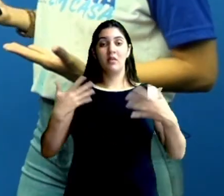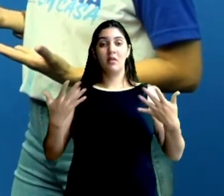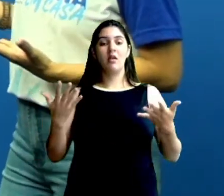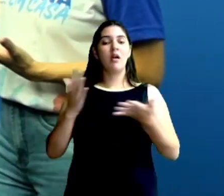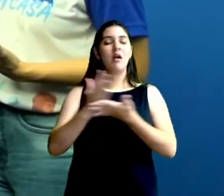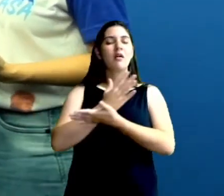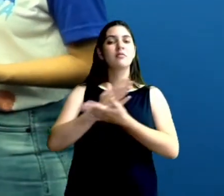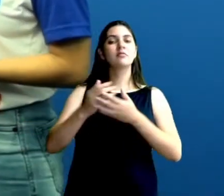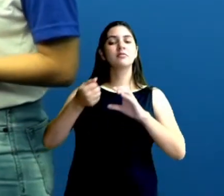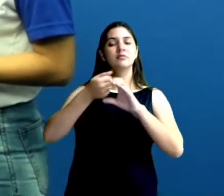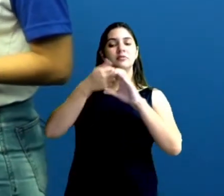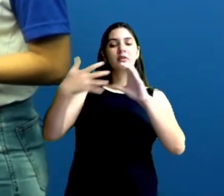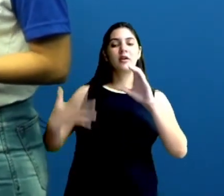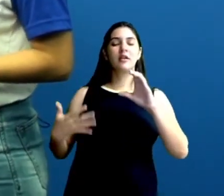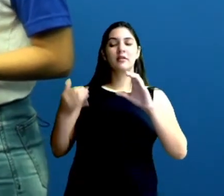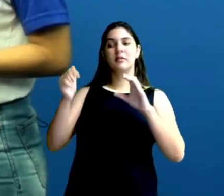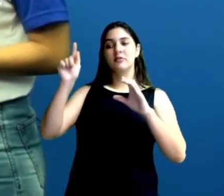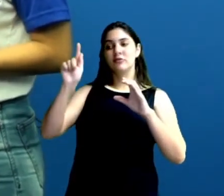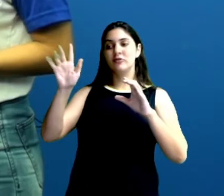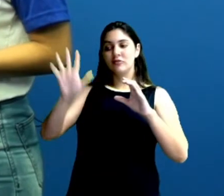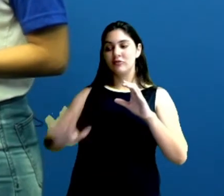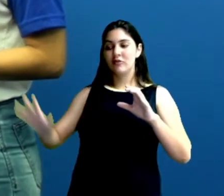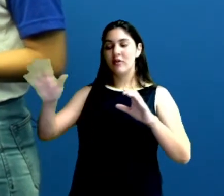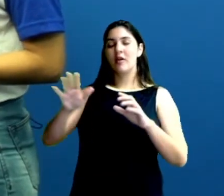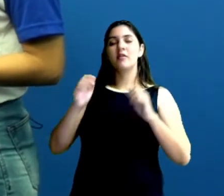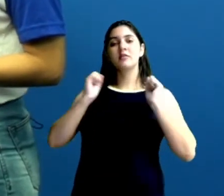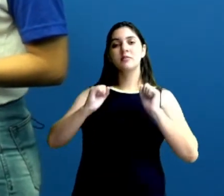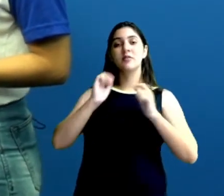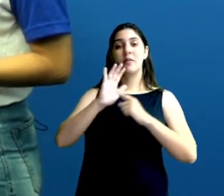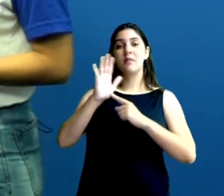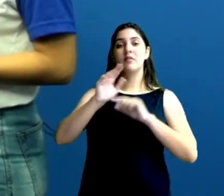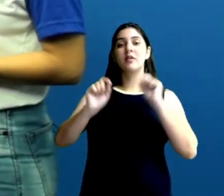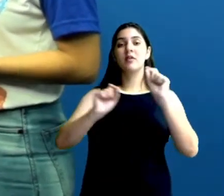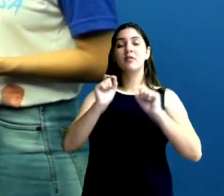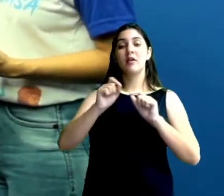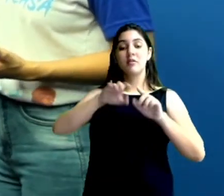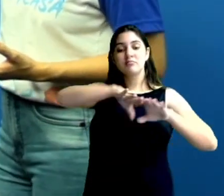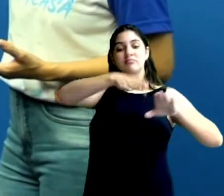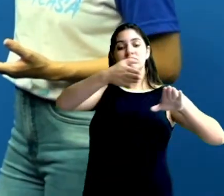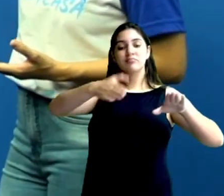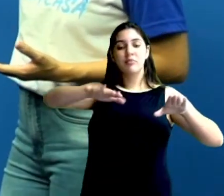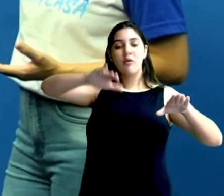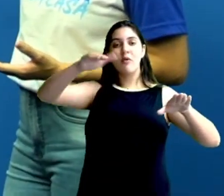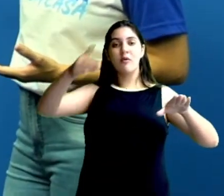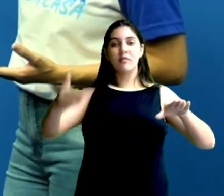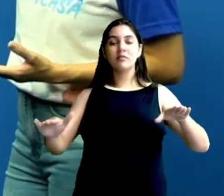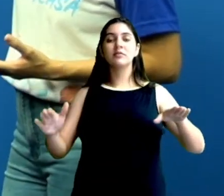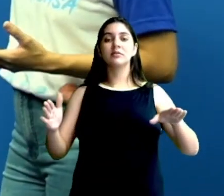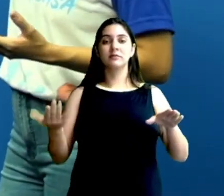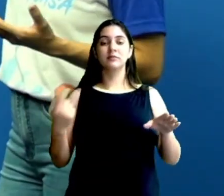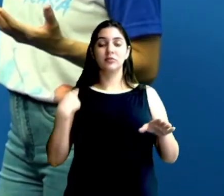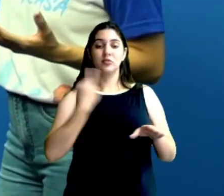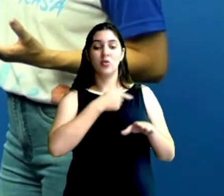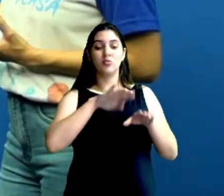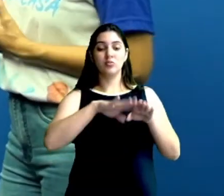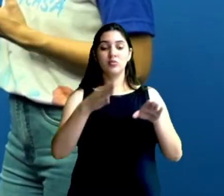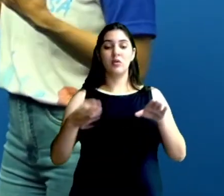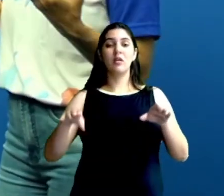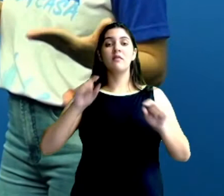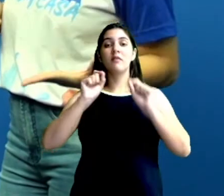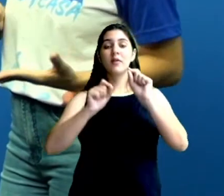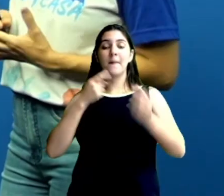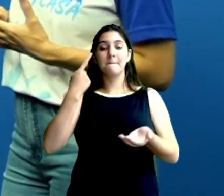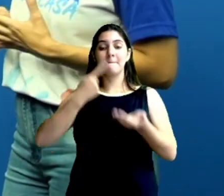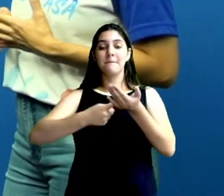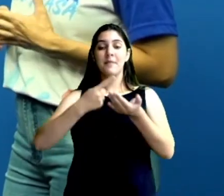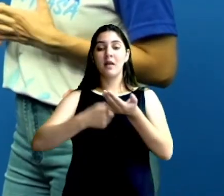alguns aspectos geográficos que a gente pode citar, por exemplo, o relevo. Sobre o nosso relevo, é que ele é marcado